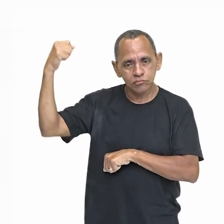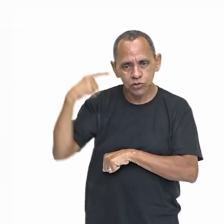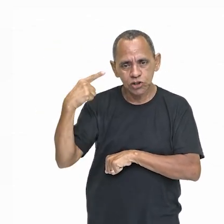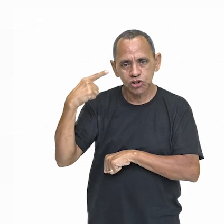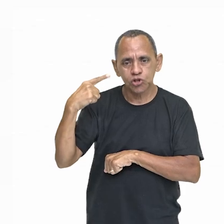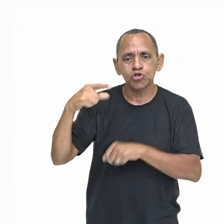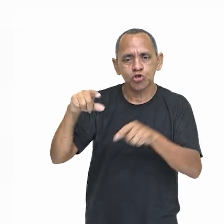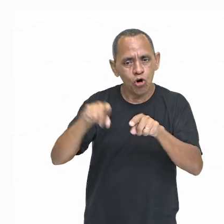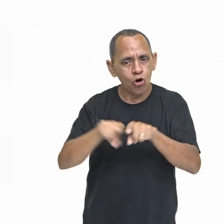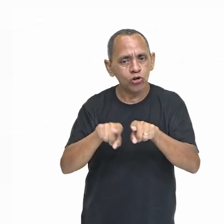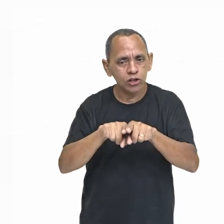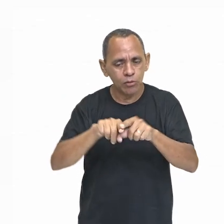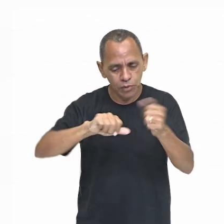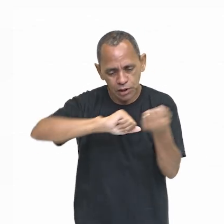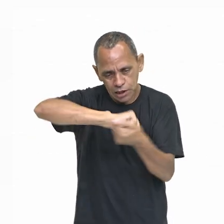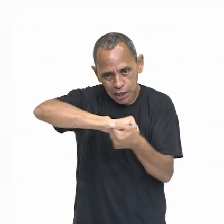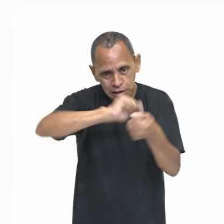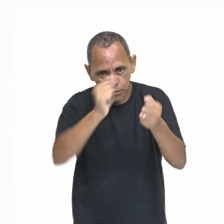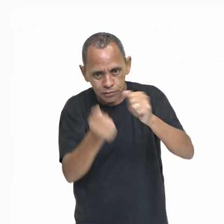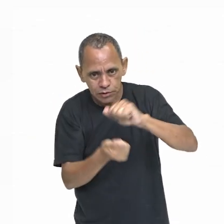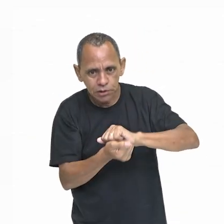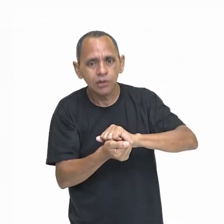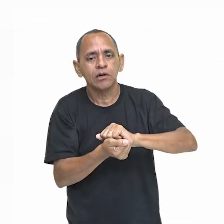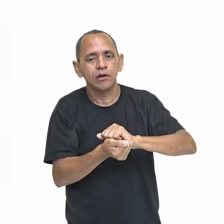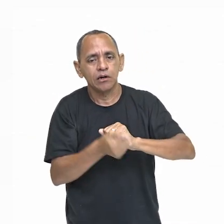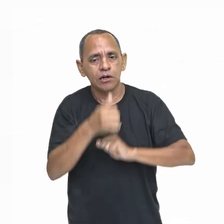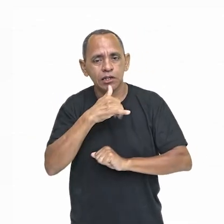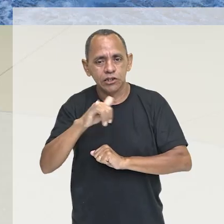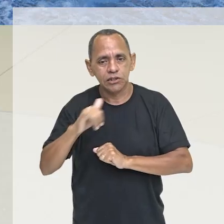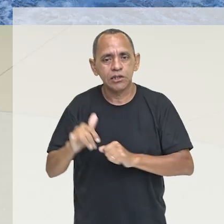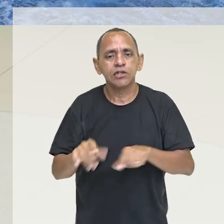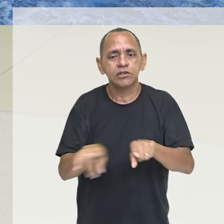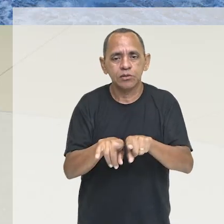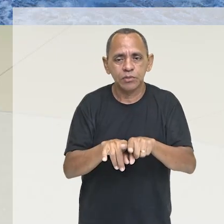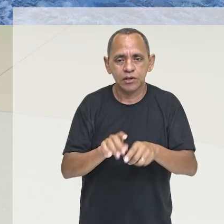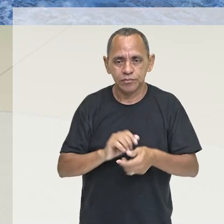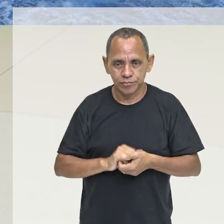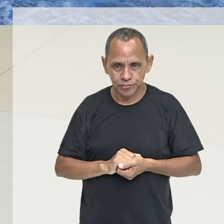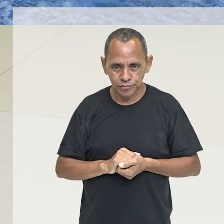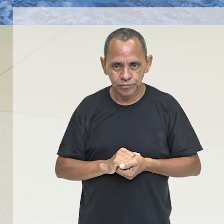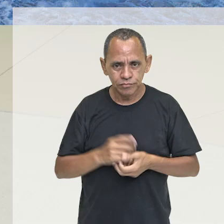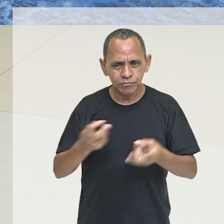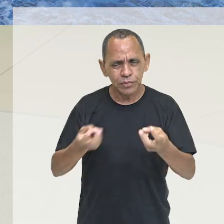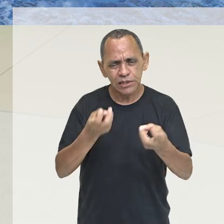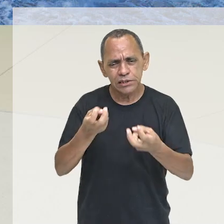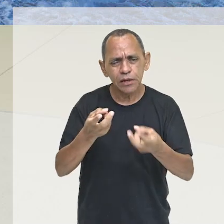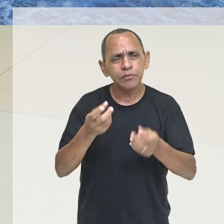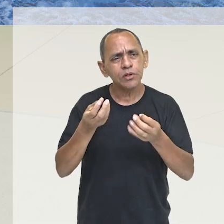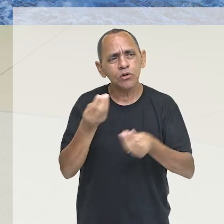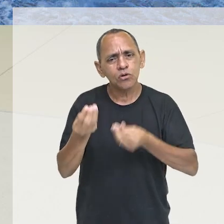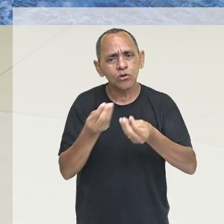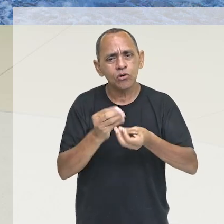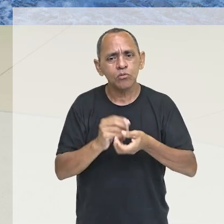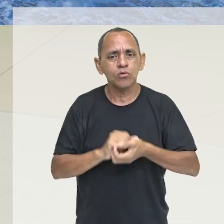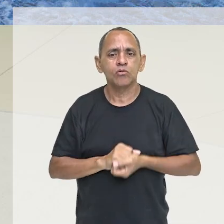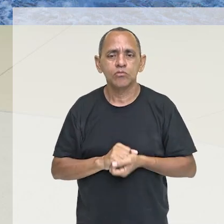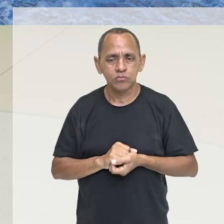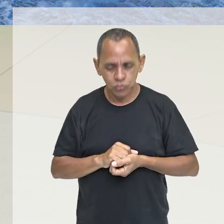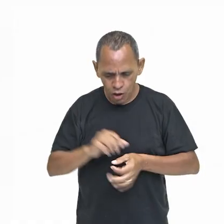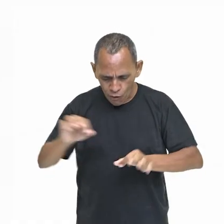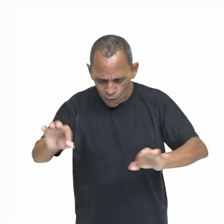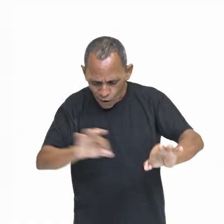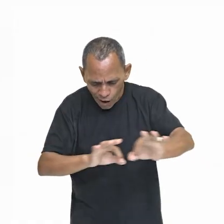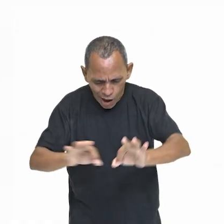a luz solar em eletricidade. Você percebe aí pelo aquele esquema lá